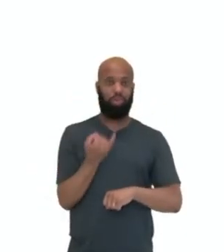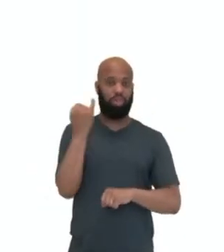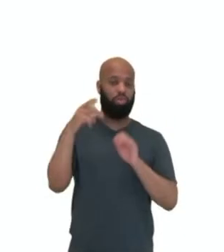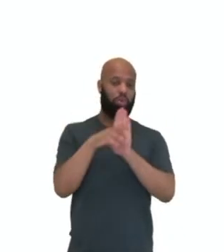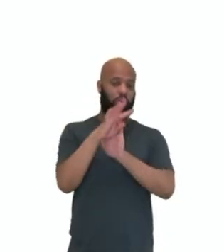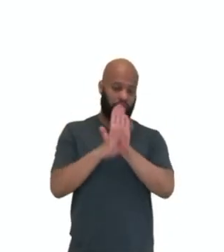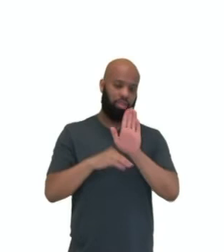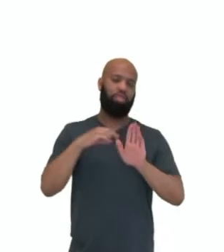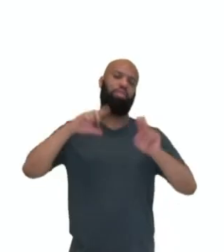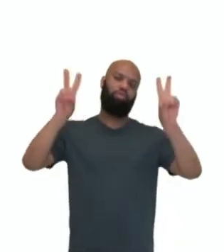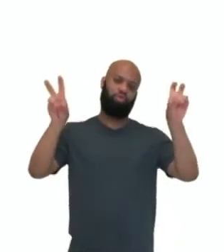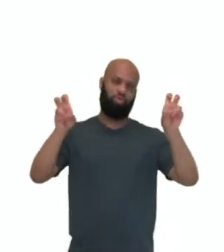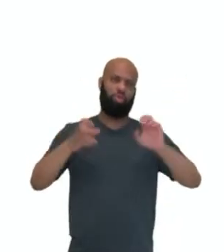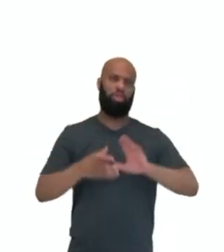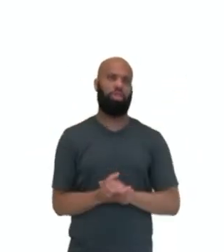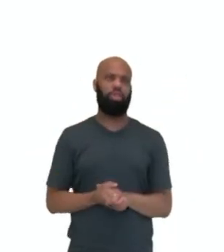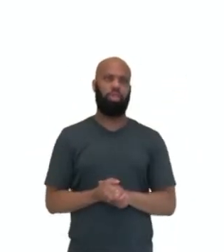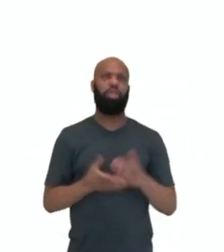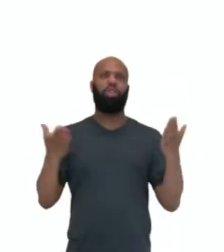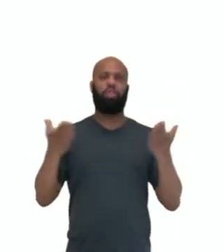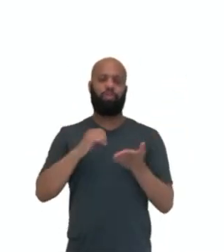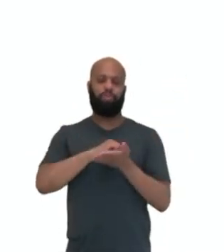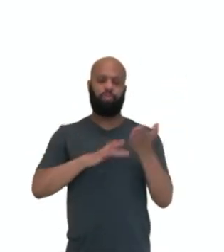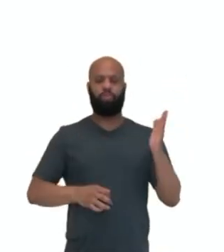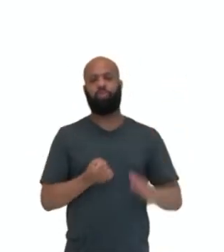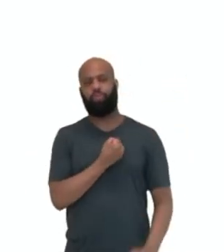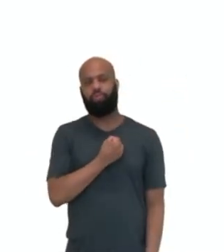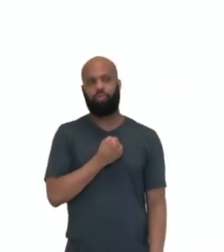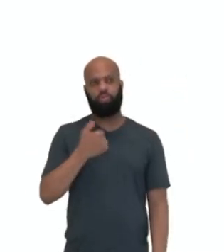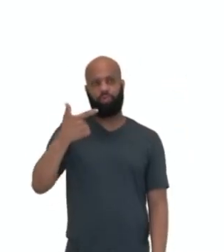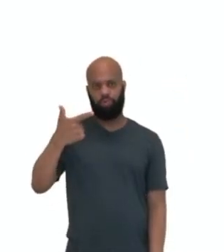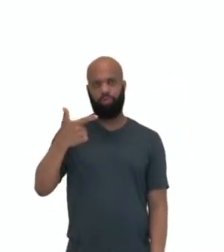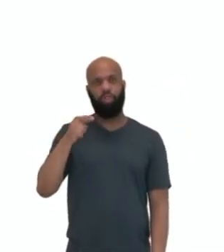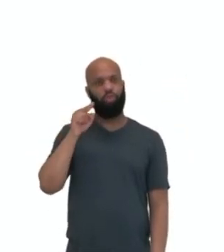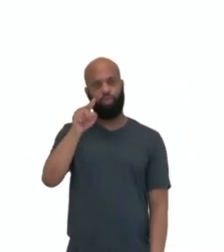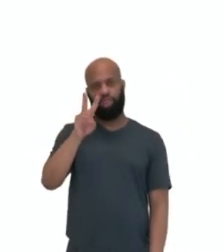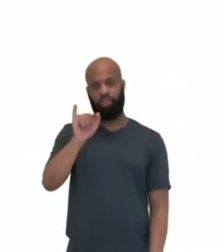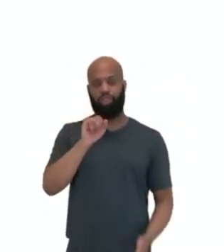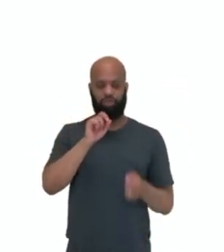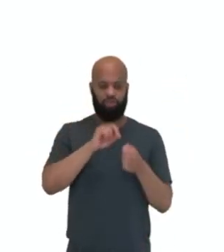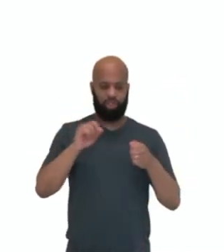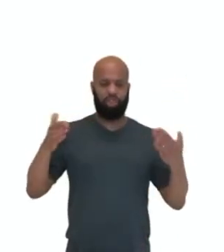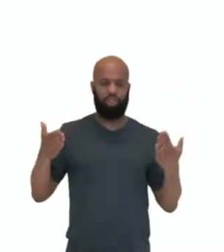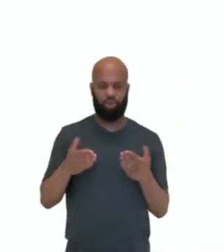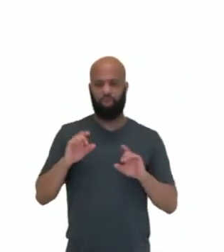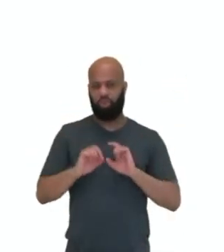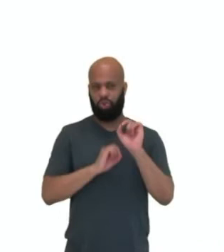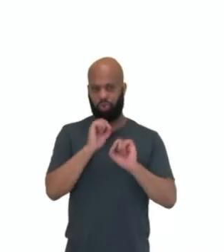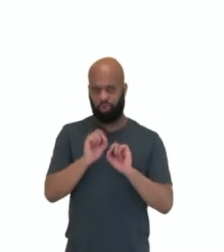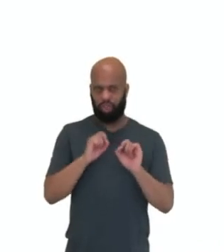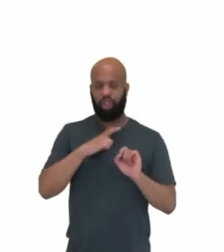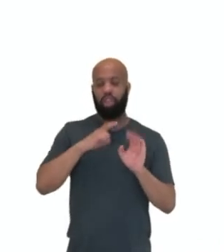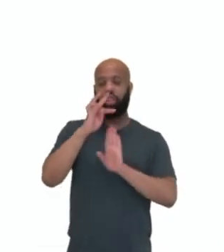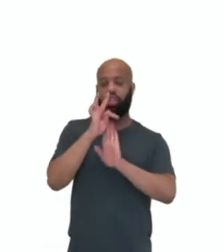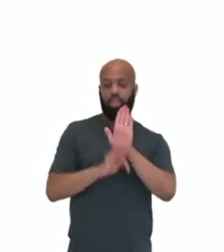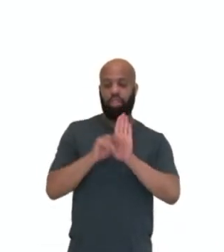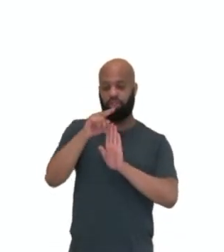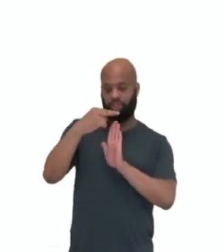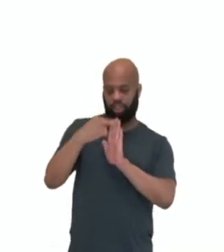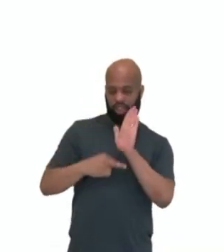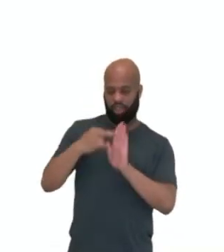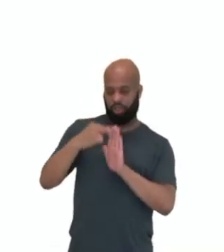texto. A atividade 2, especialmente para você, diz assim: o texto que você lê é